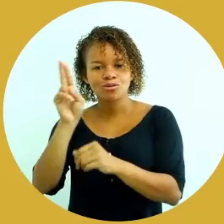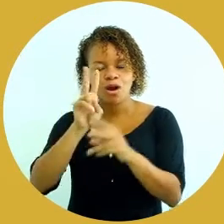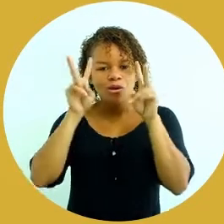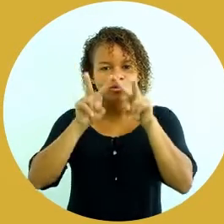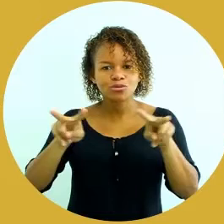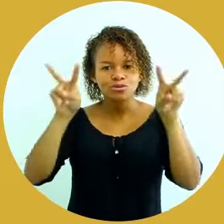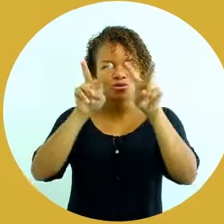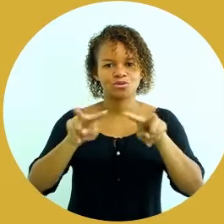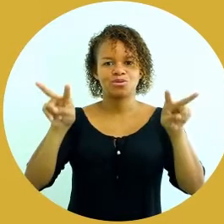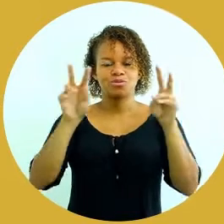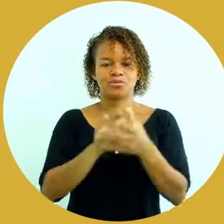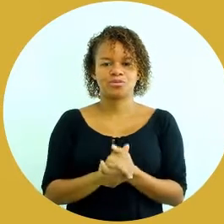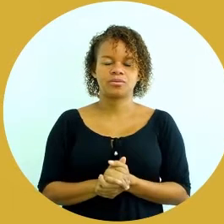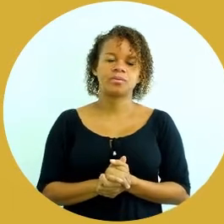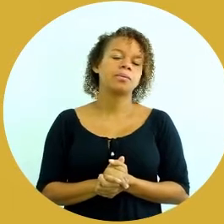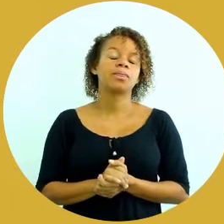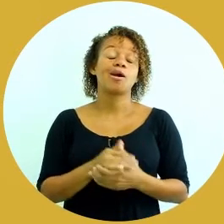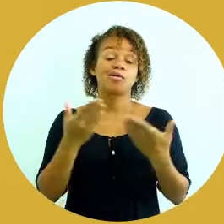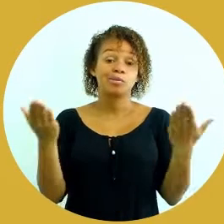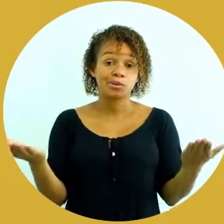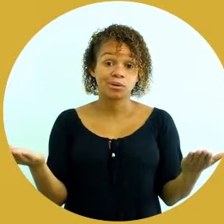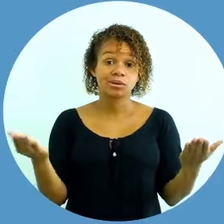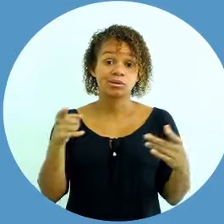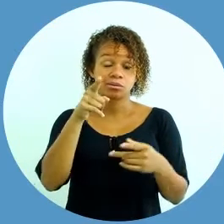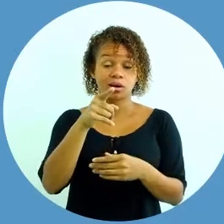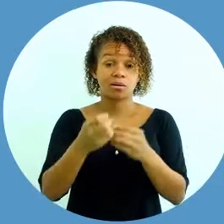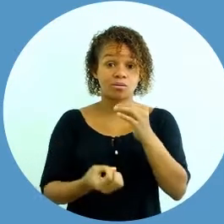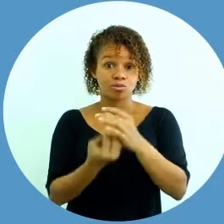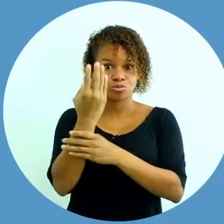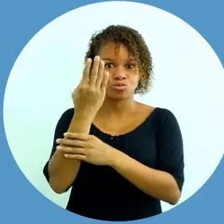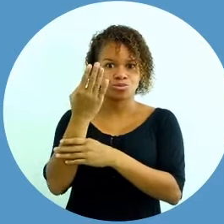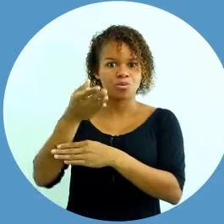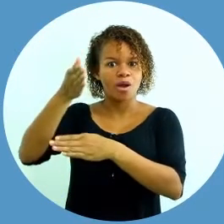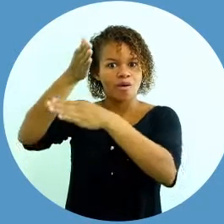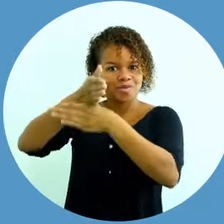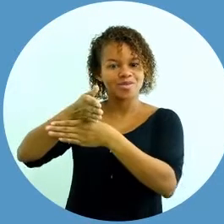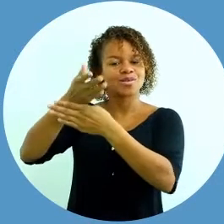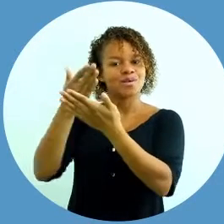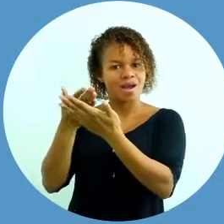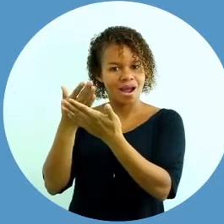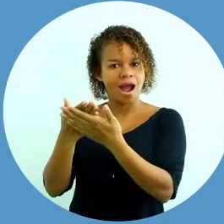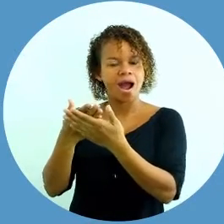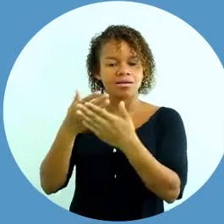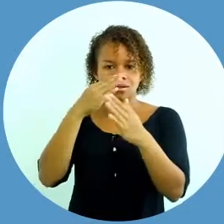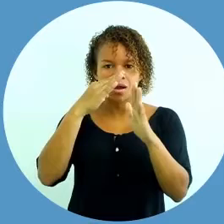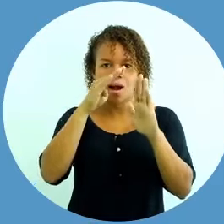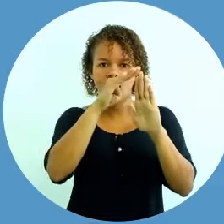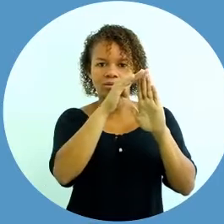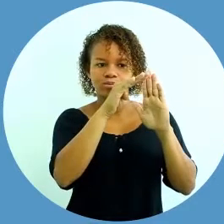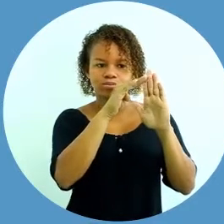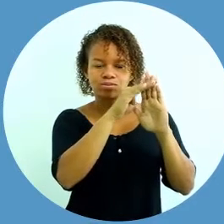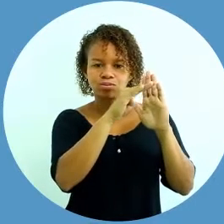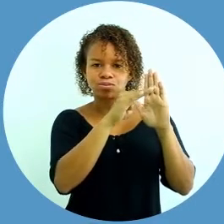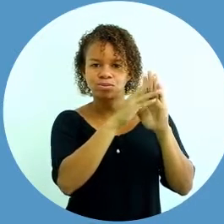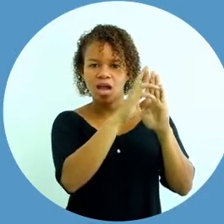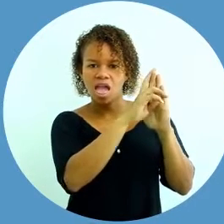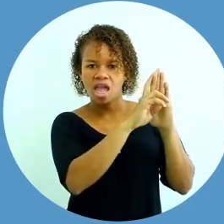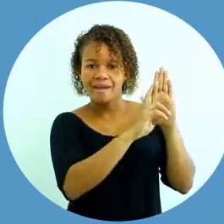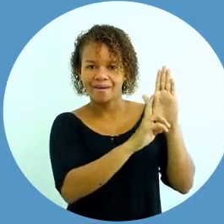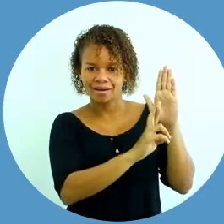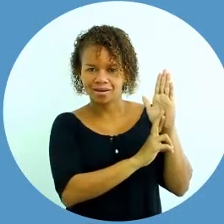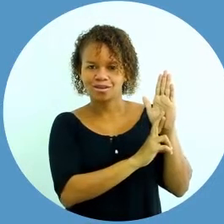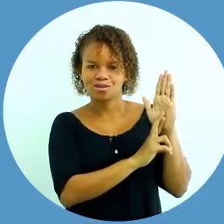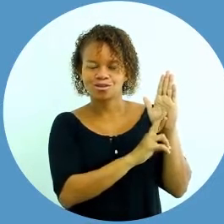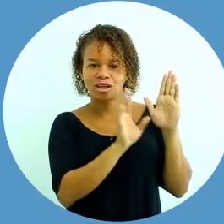material audiovisual. Portanto, para a produção da tua videoaula, existem etapas que você deve seguir.